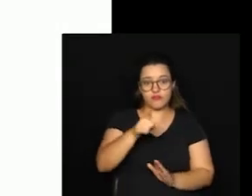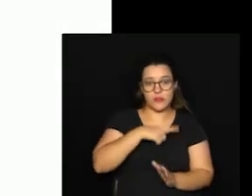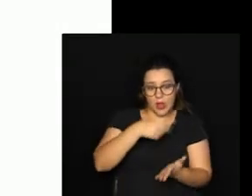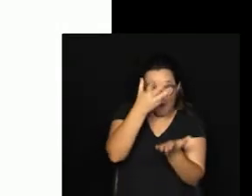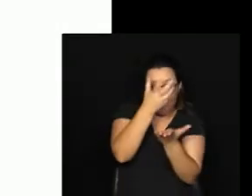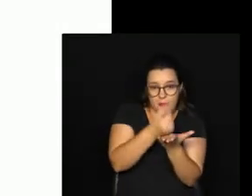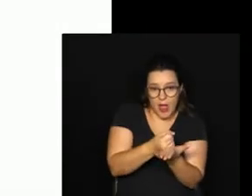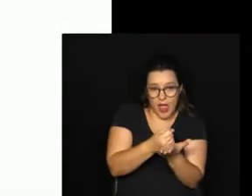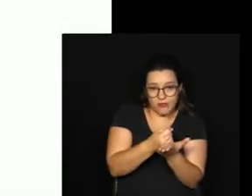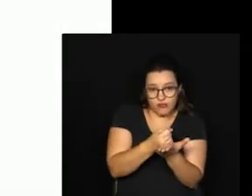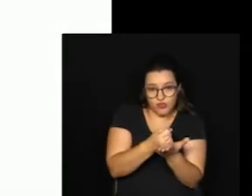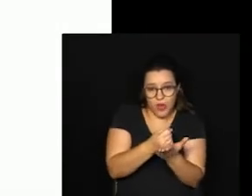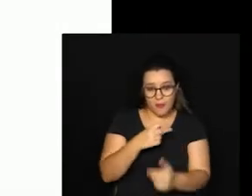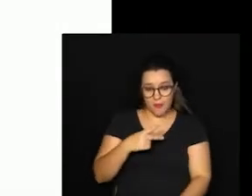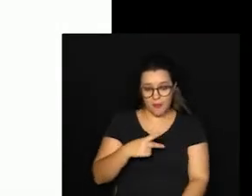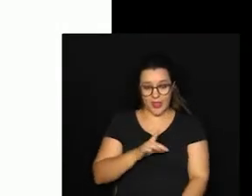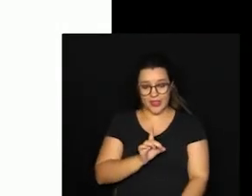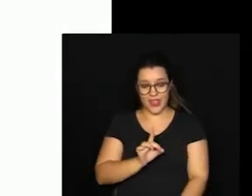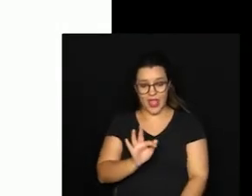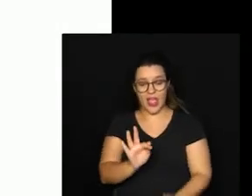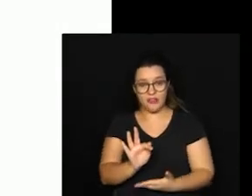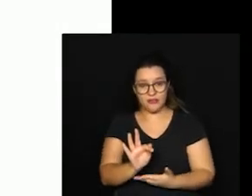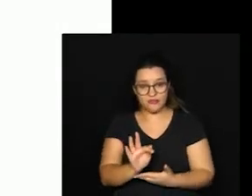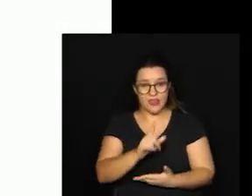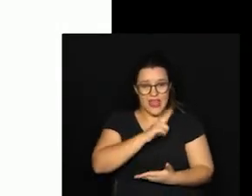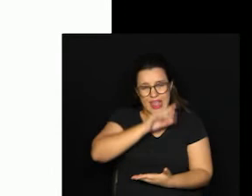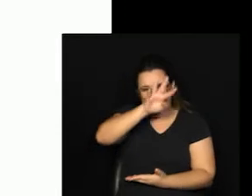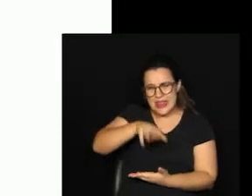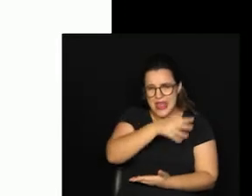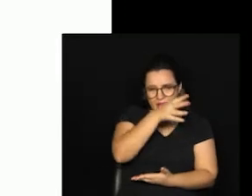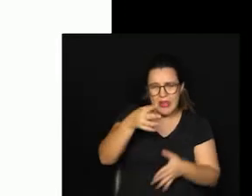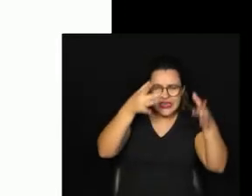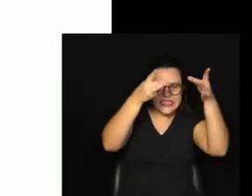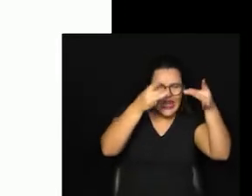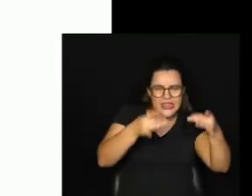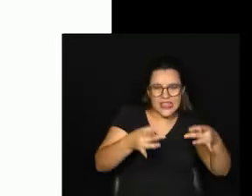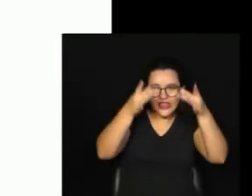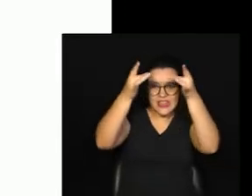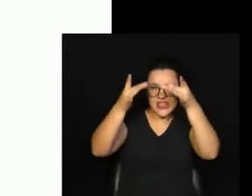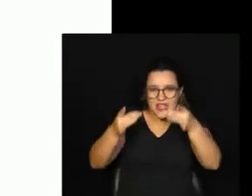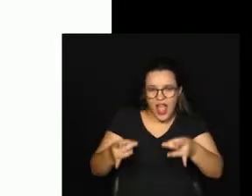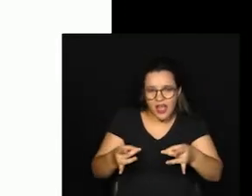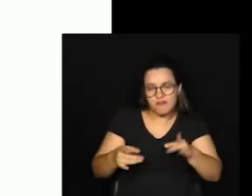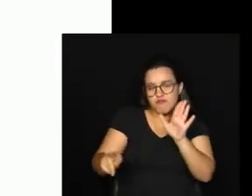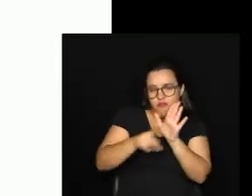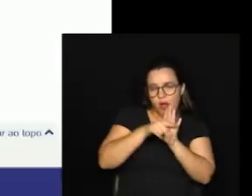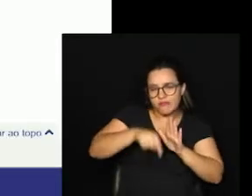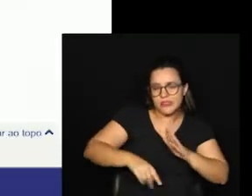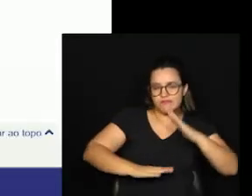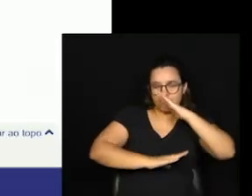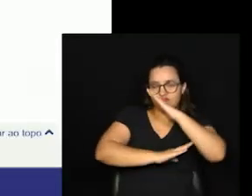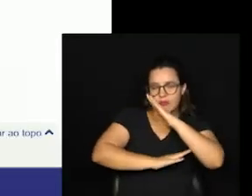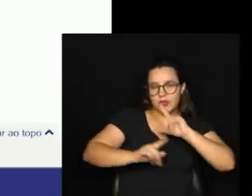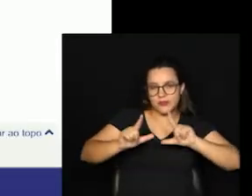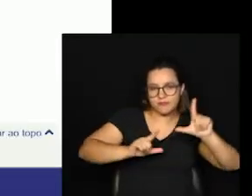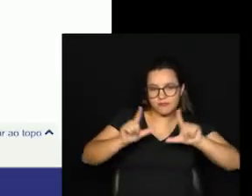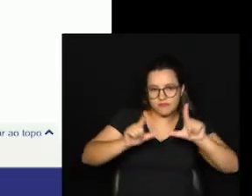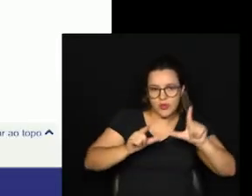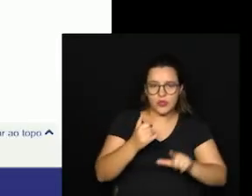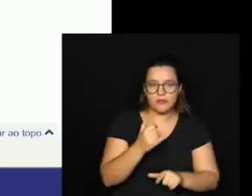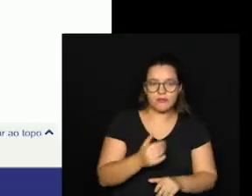aí um PDF que tem ali uma tabela com toda a programação. E você pode também, Gabriel, volta um